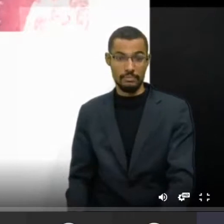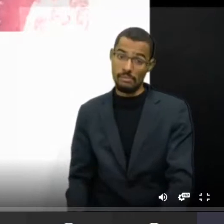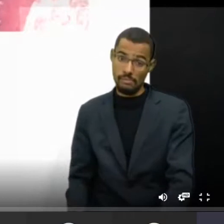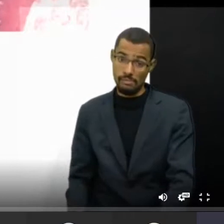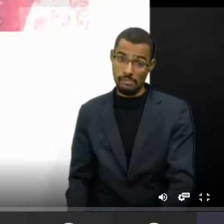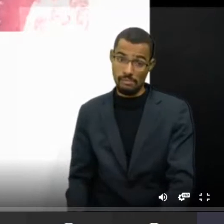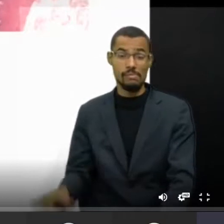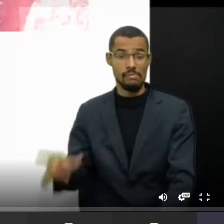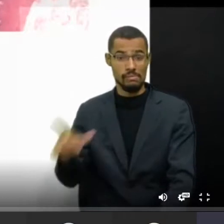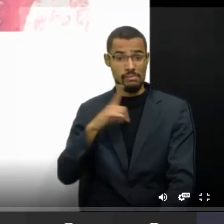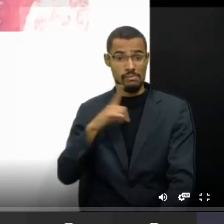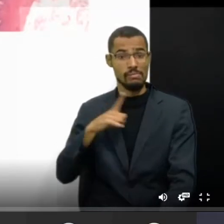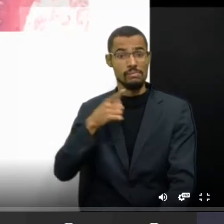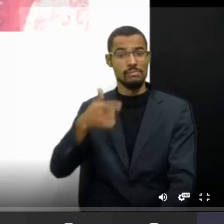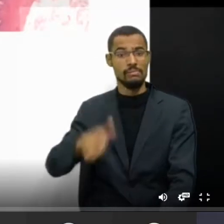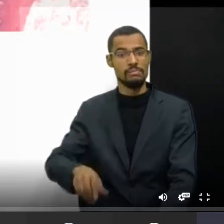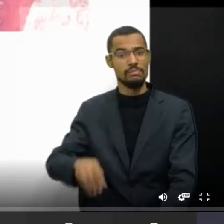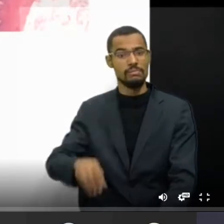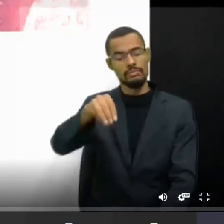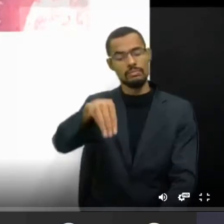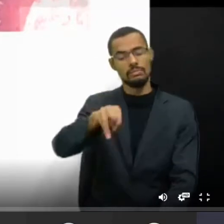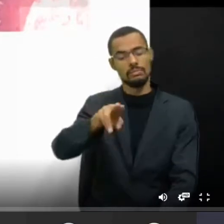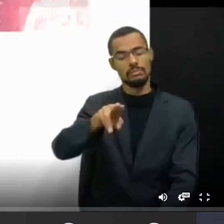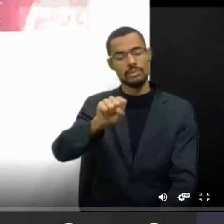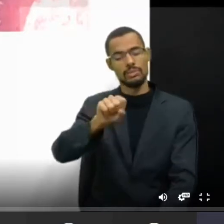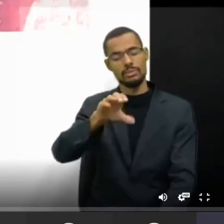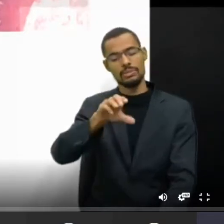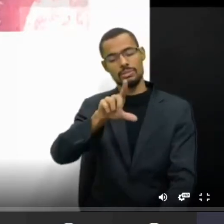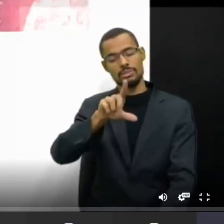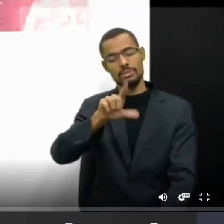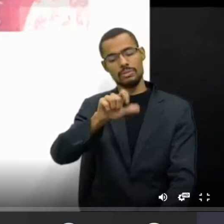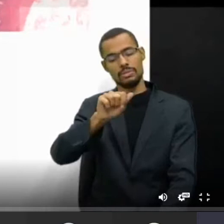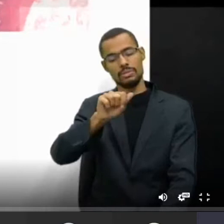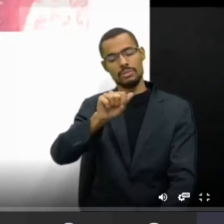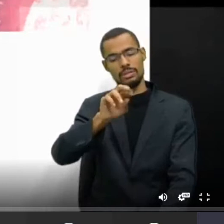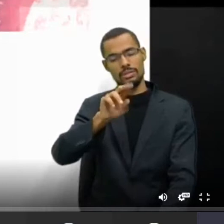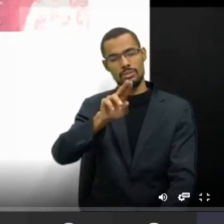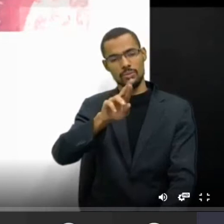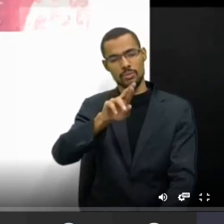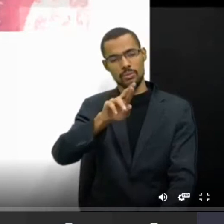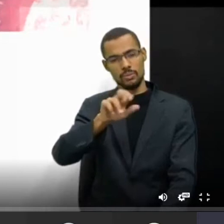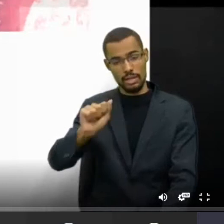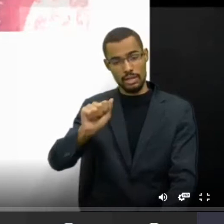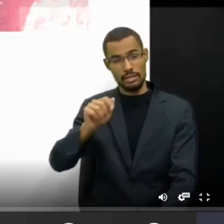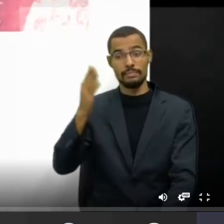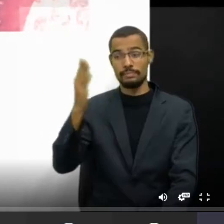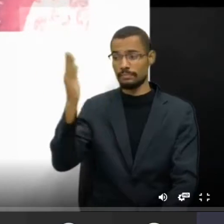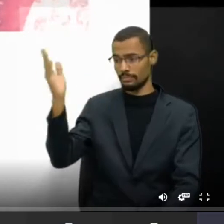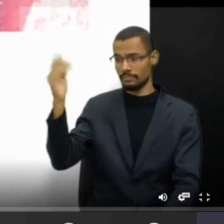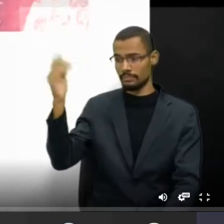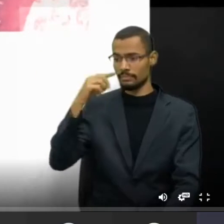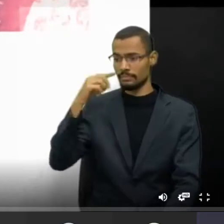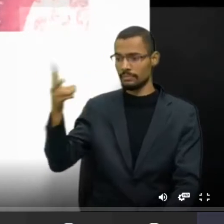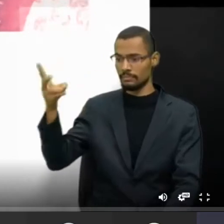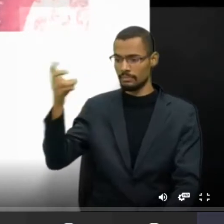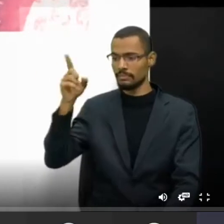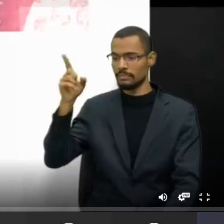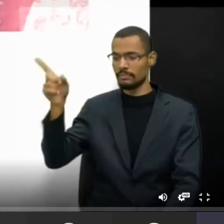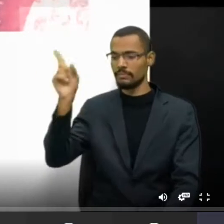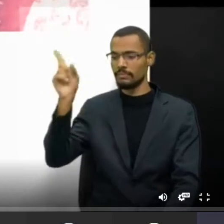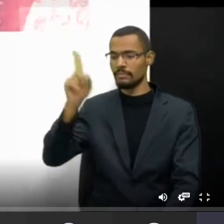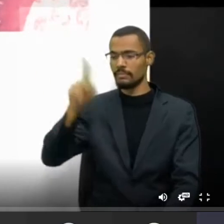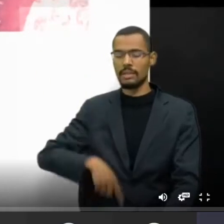Nós temos uma região de musculatura. Então, essa região aqui, olha, é a